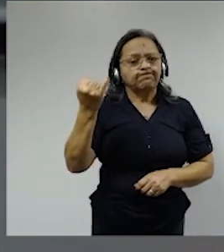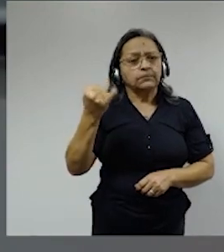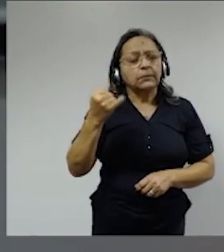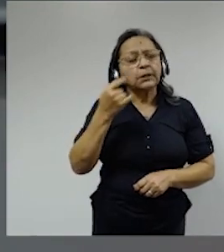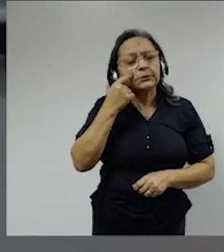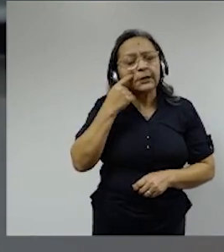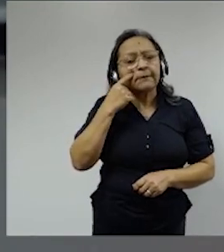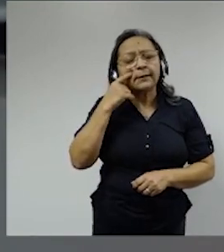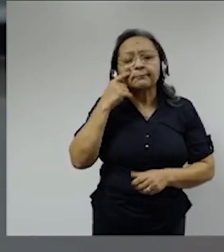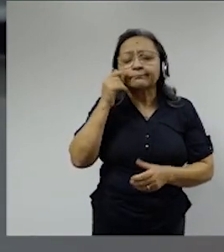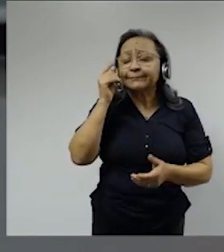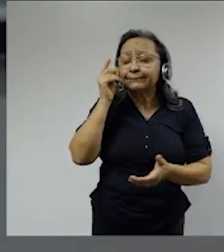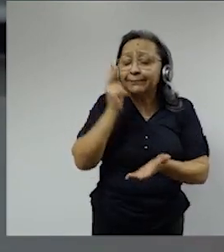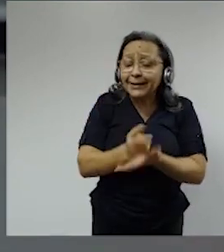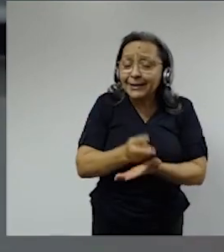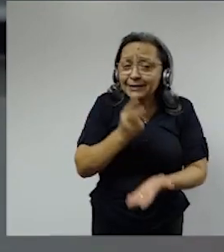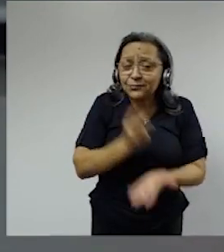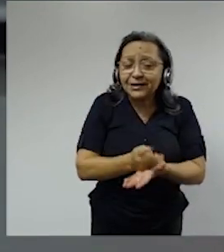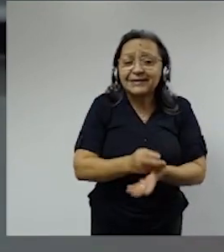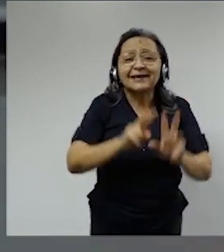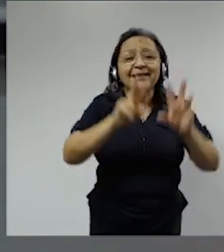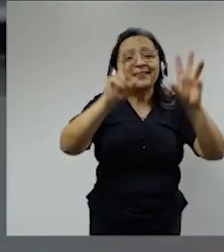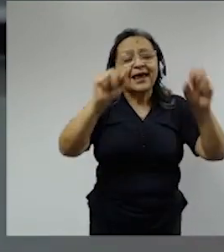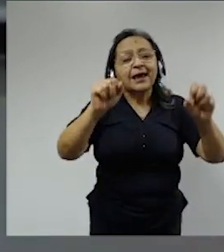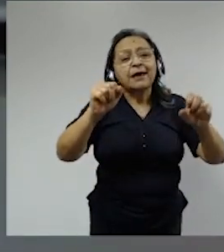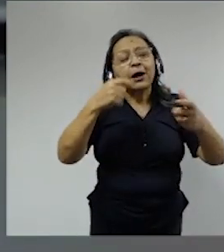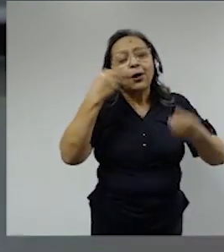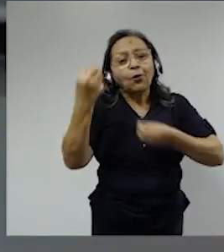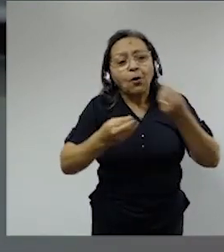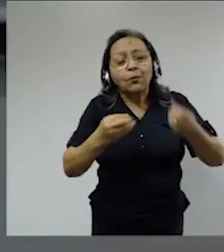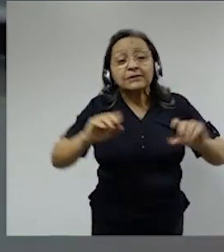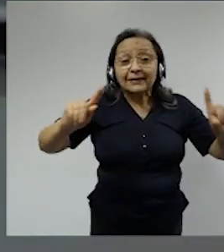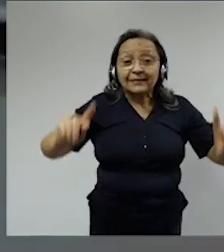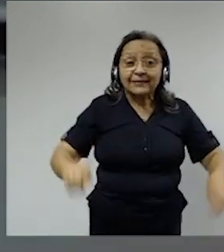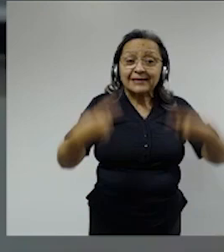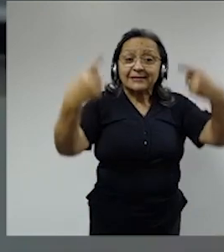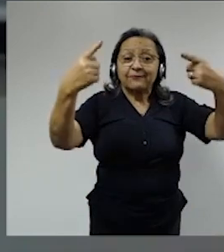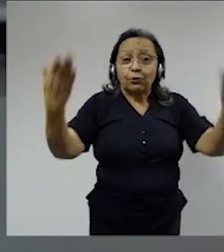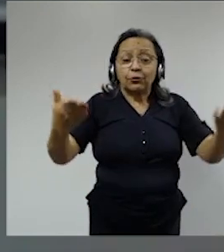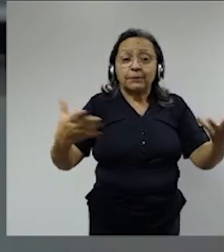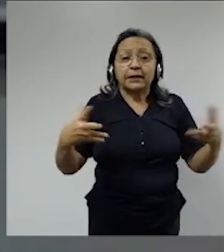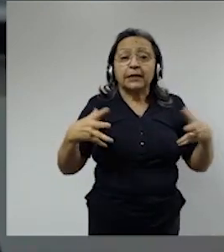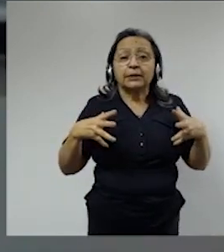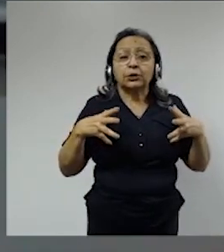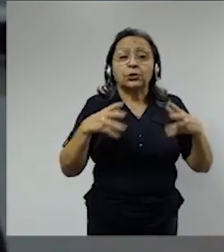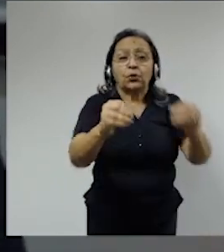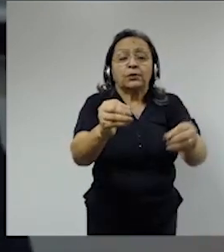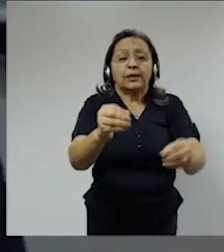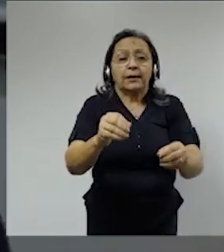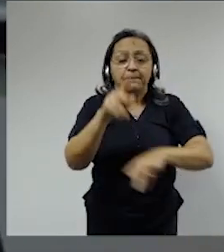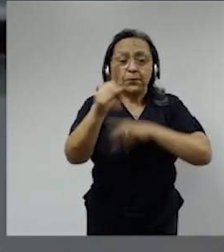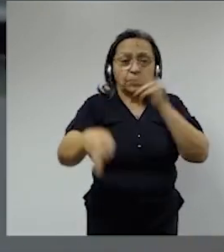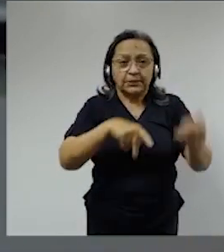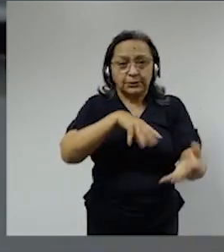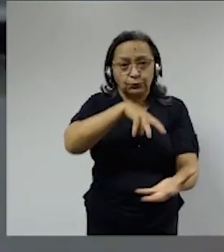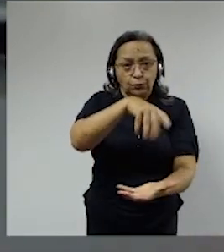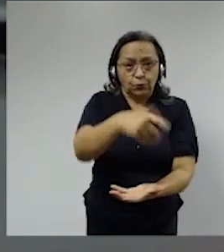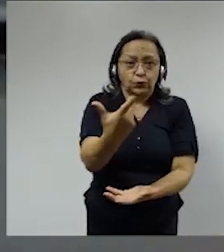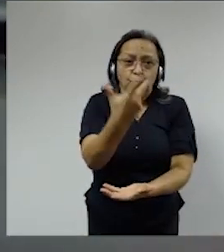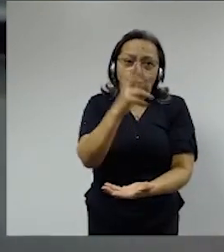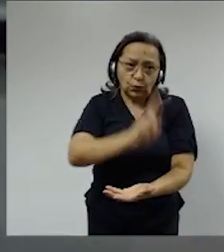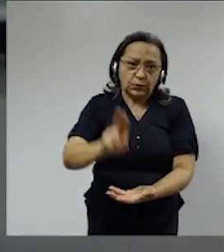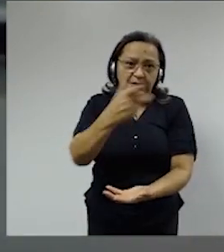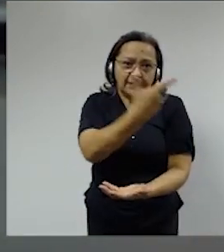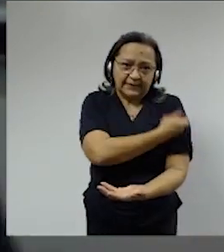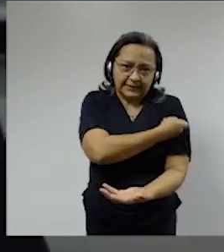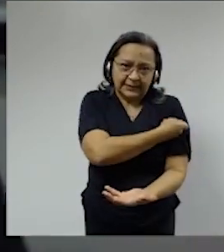examinando esses desafios para a imunização de toda a população do planeta, né? Então, eu posso dizer o seguinte, quando alguém